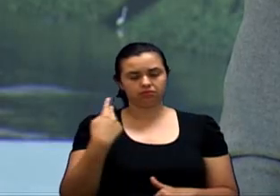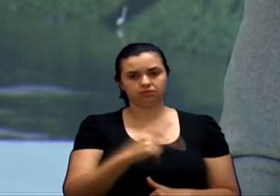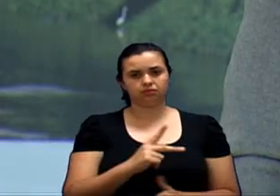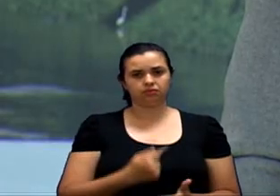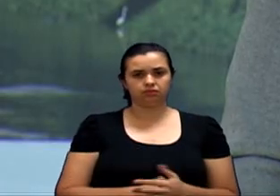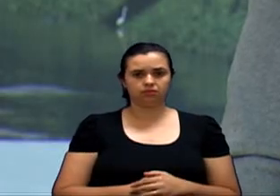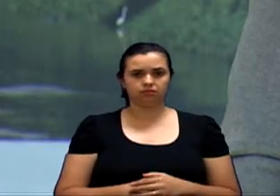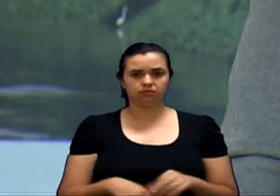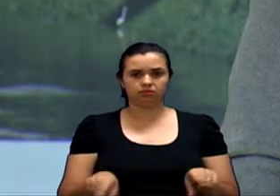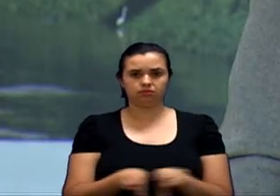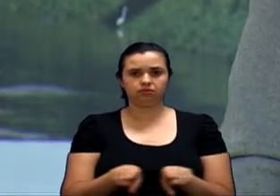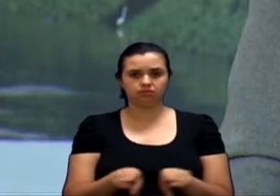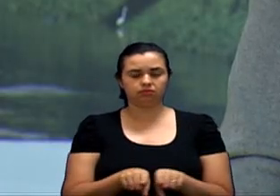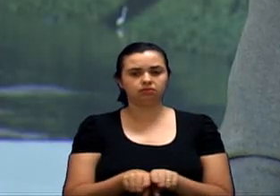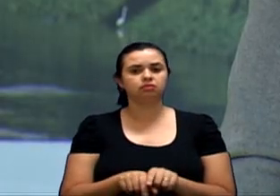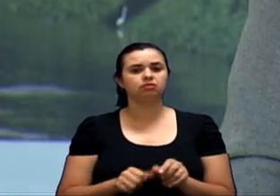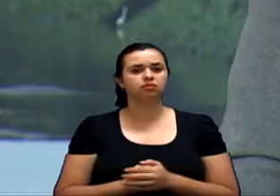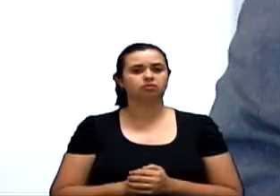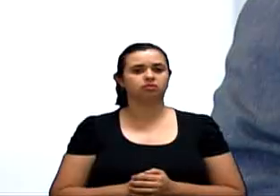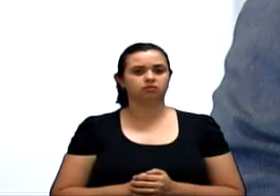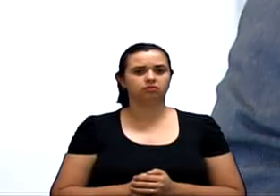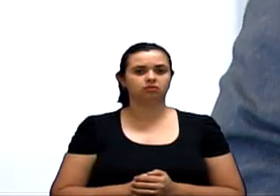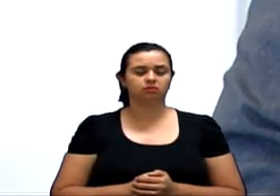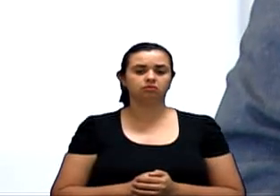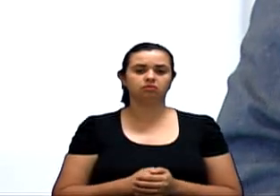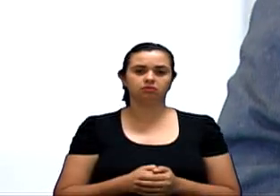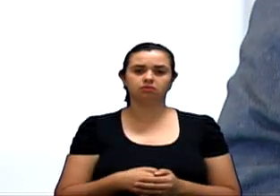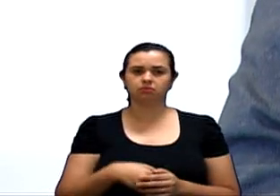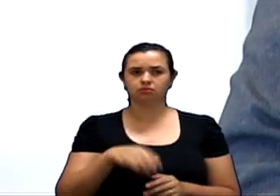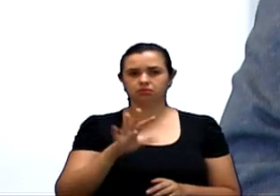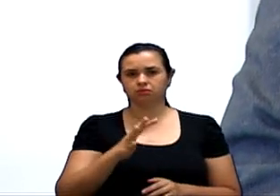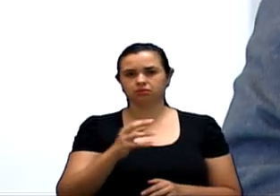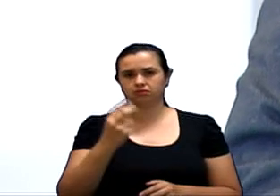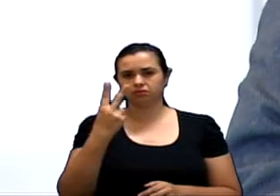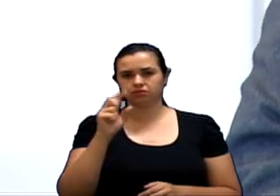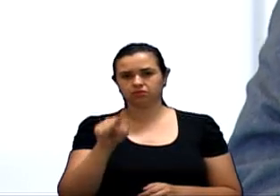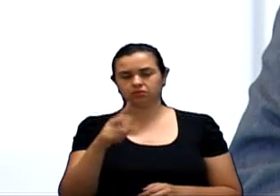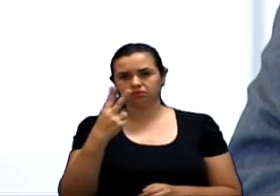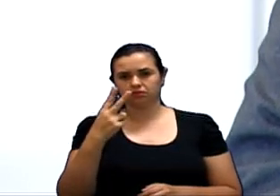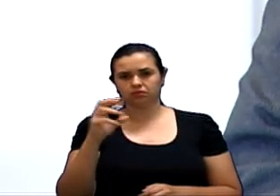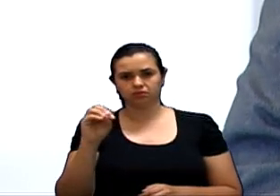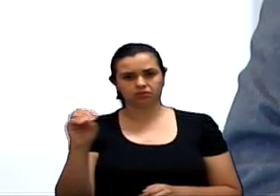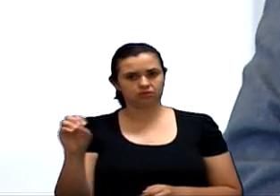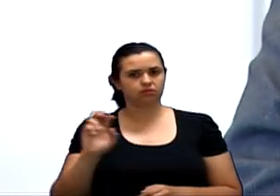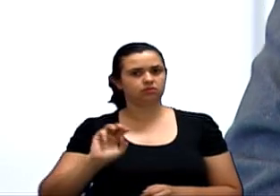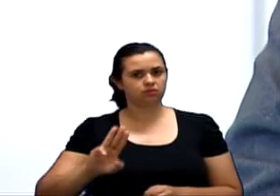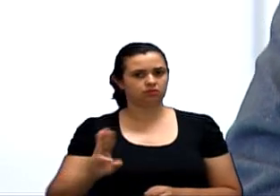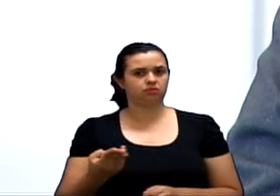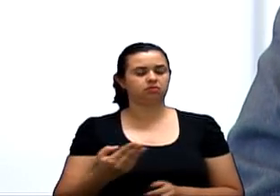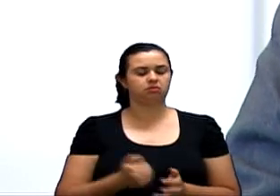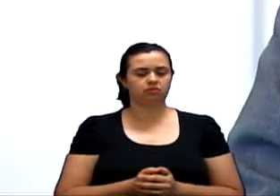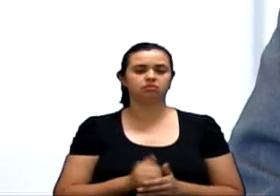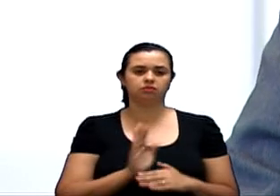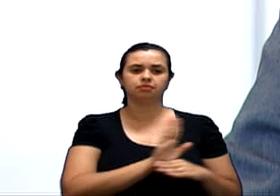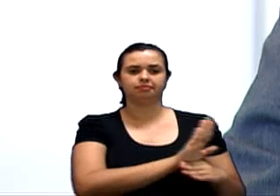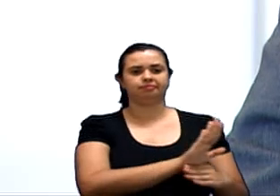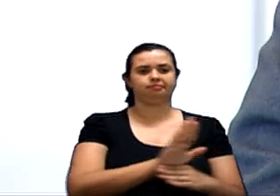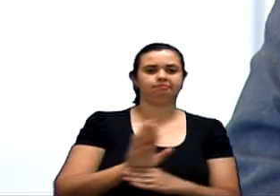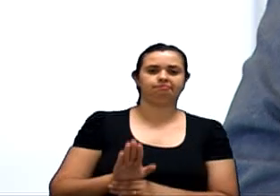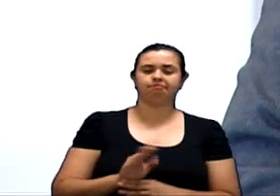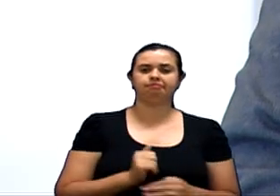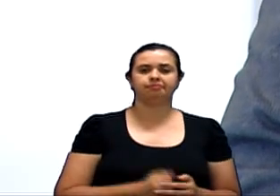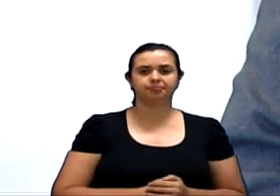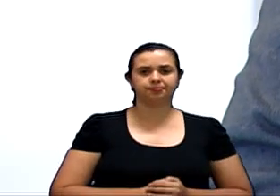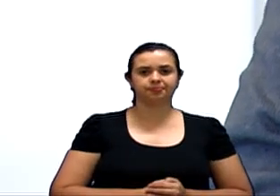o PH, que é da Zona Norte, recebe R$2.800 e ali recebe R$2.200, na diferença de R$600.000, vai fazer muita diferença para o atendimento lá.